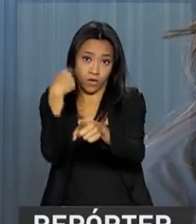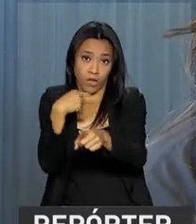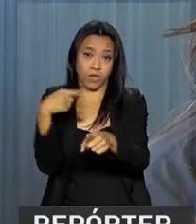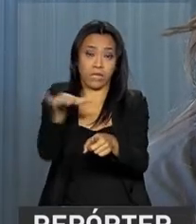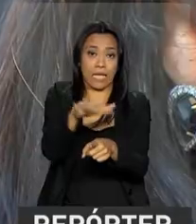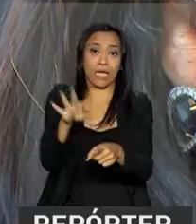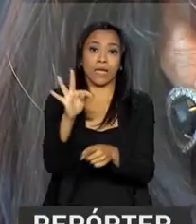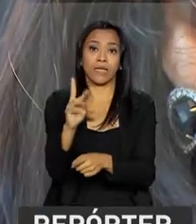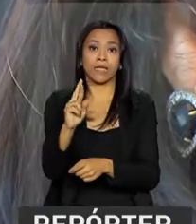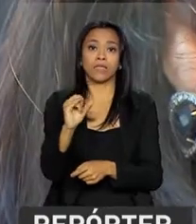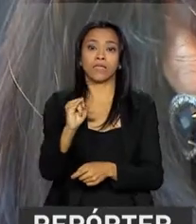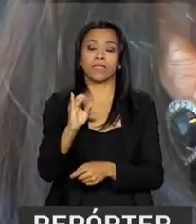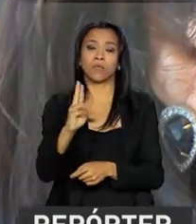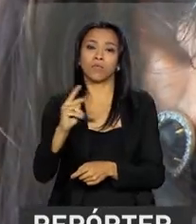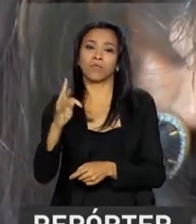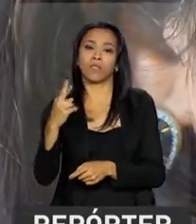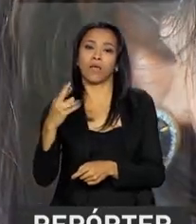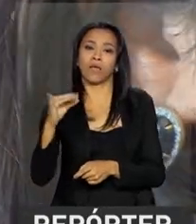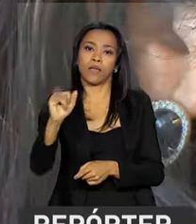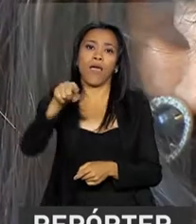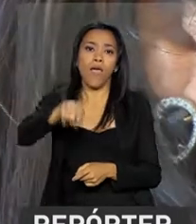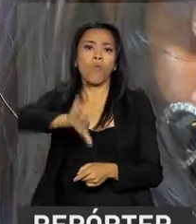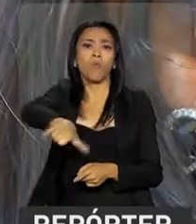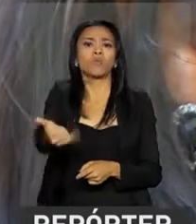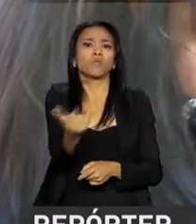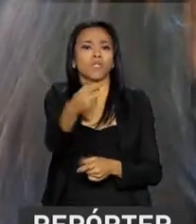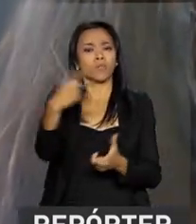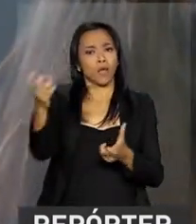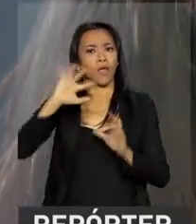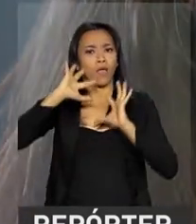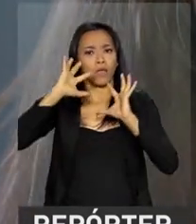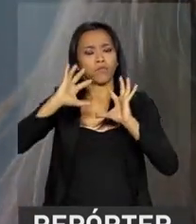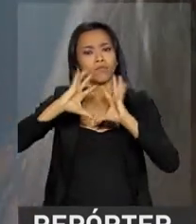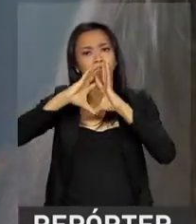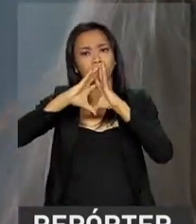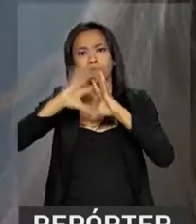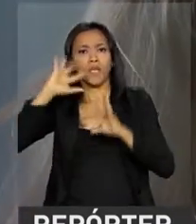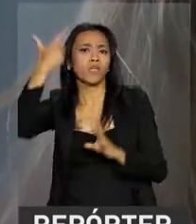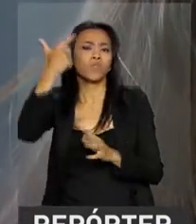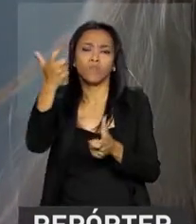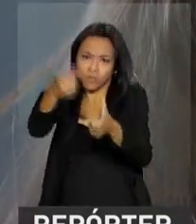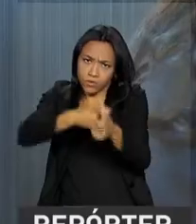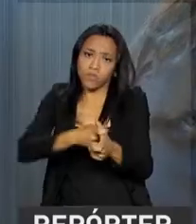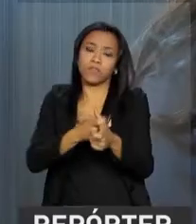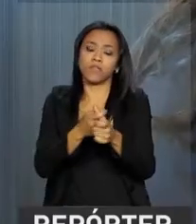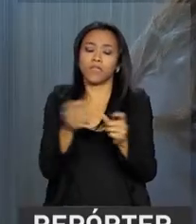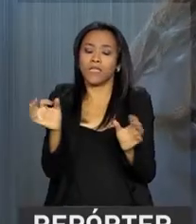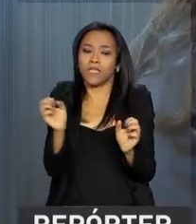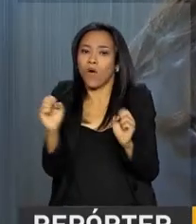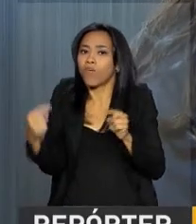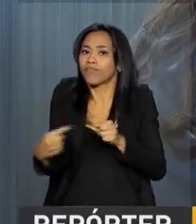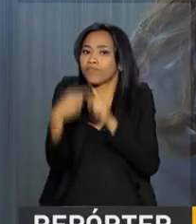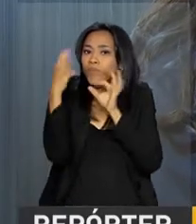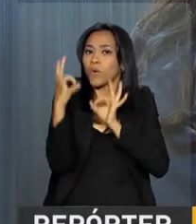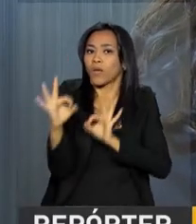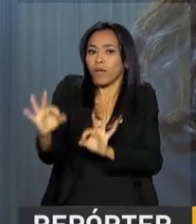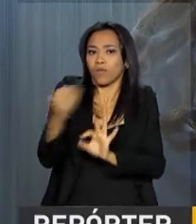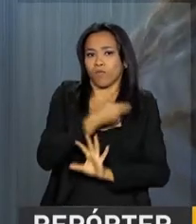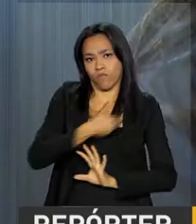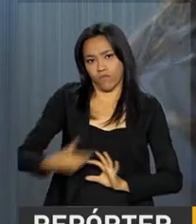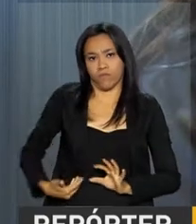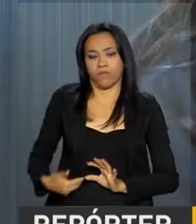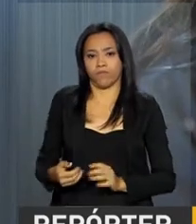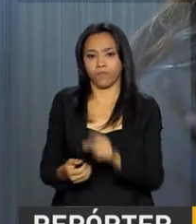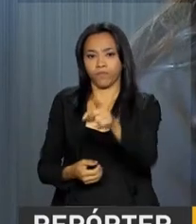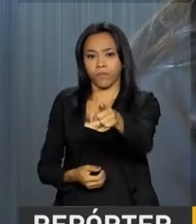rural é uma ótima oportunidade para quitar dívidas e ficar em dia com a receita uma situação normal ele não